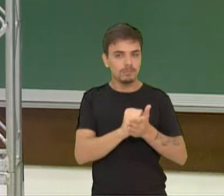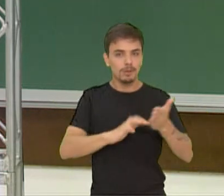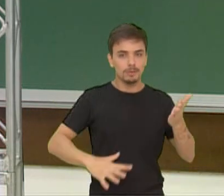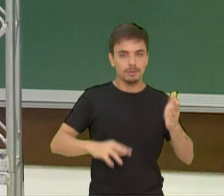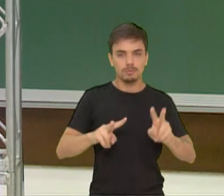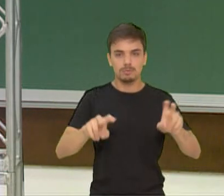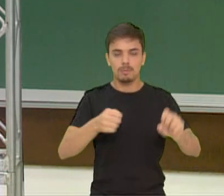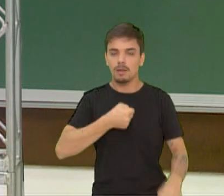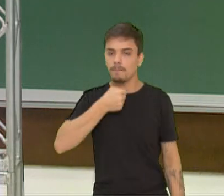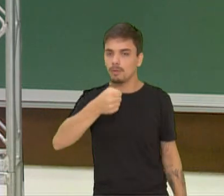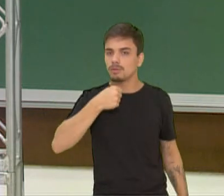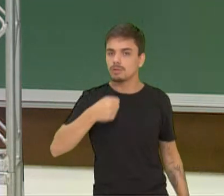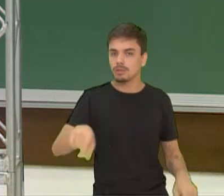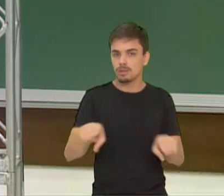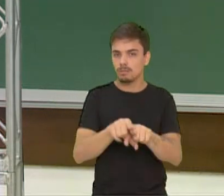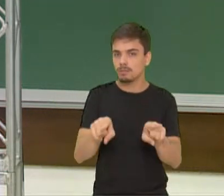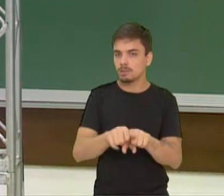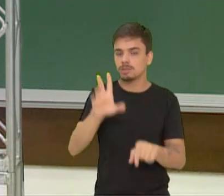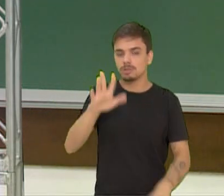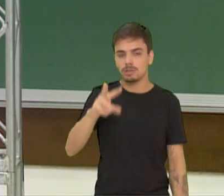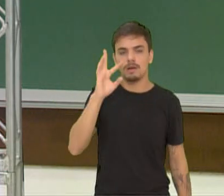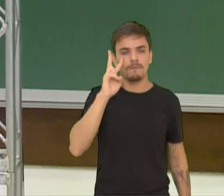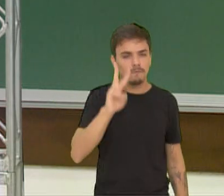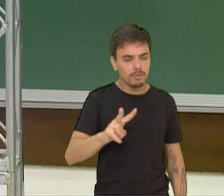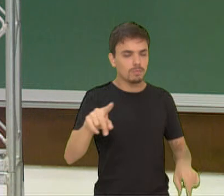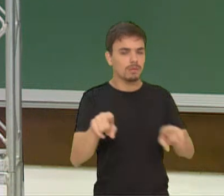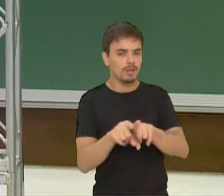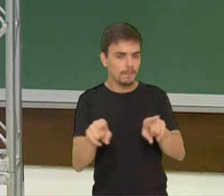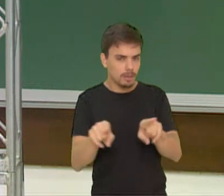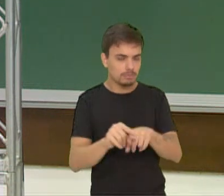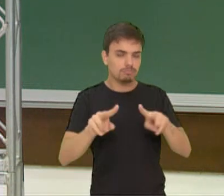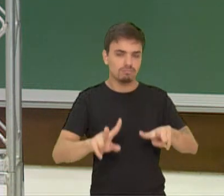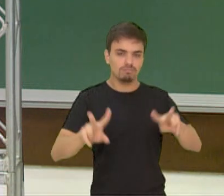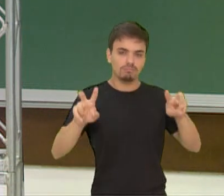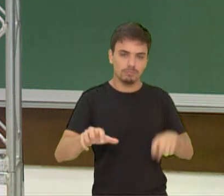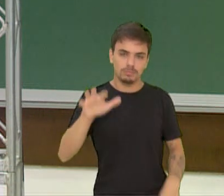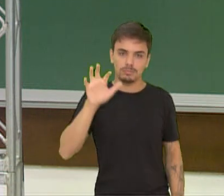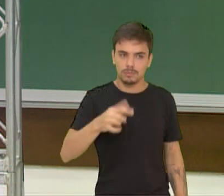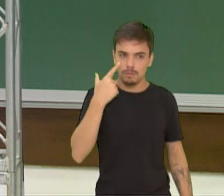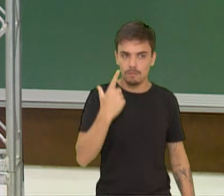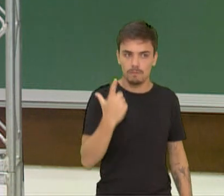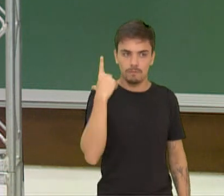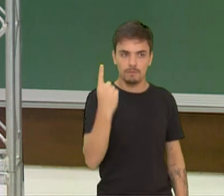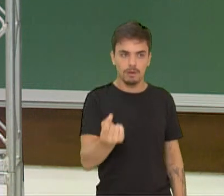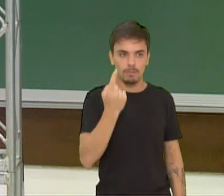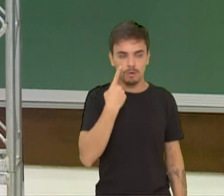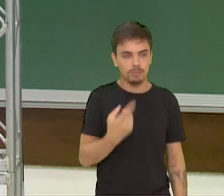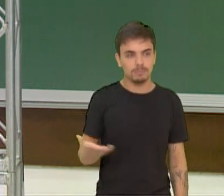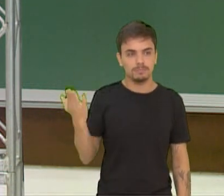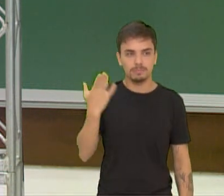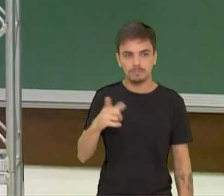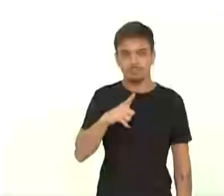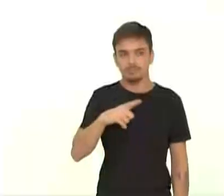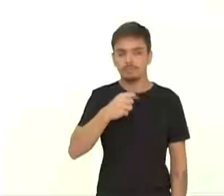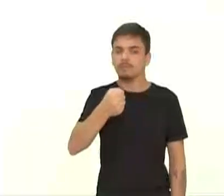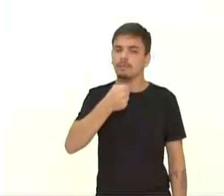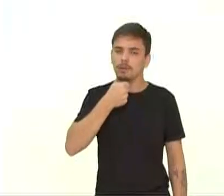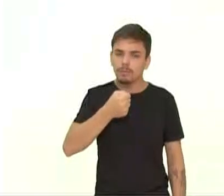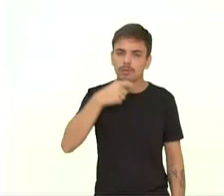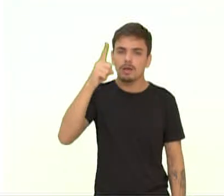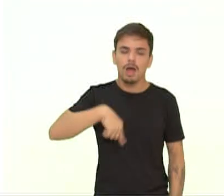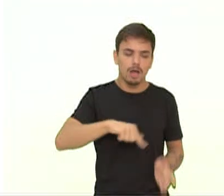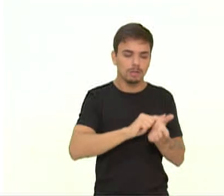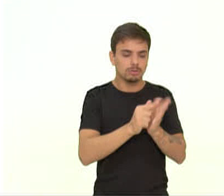nossa reportagem, que também já verificamos, já vimos ali. Então, bora lá! A reportagem é